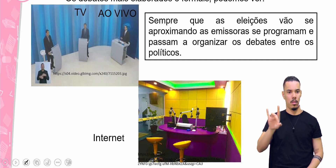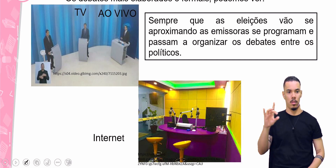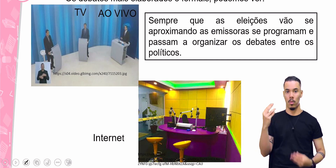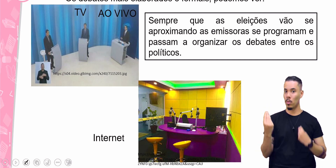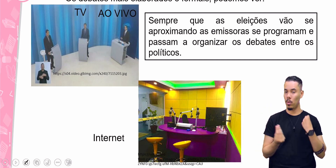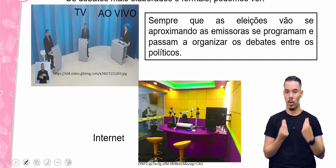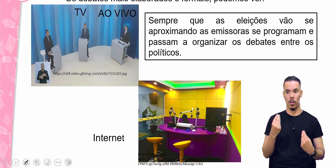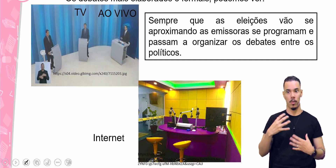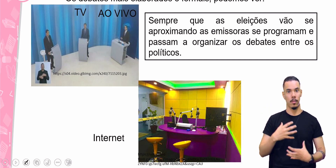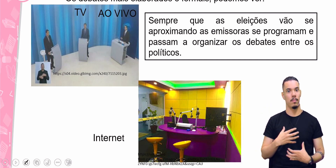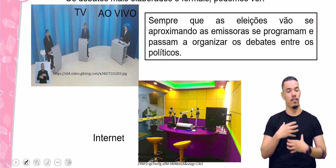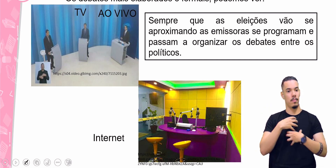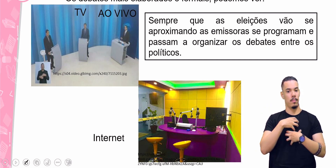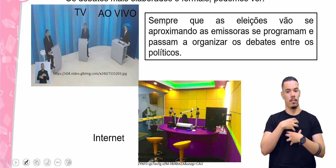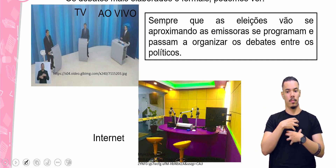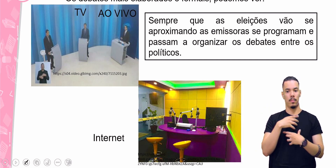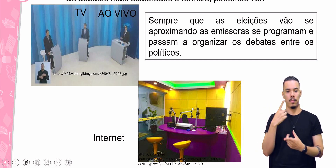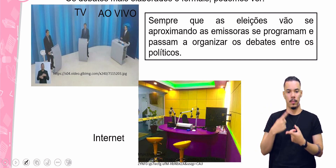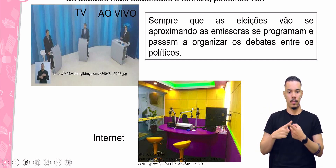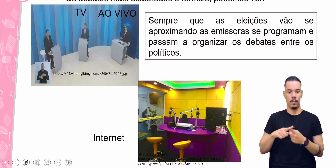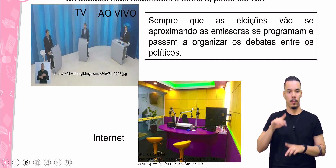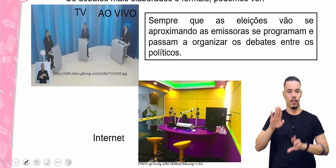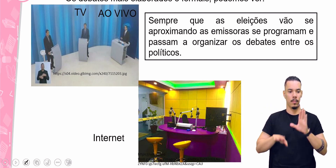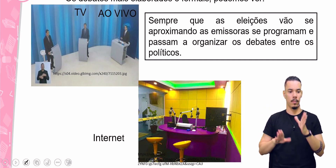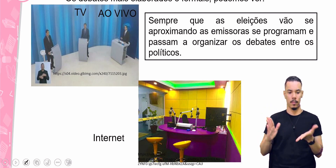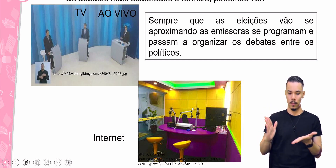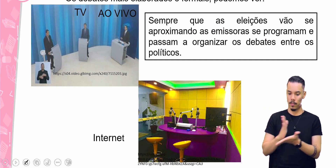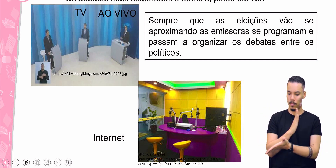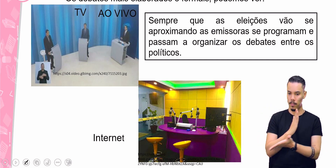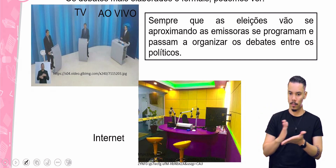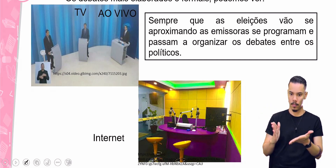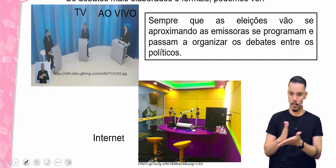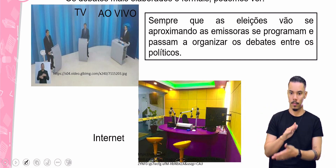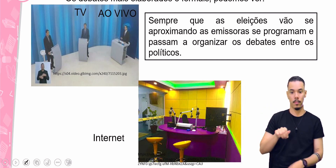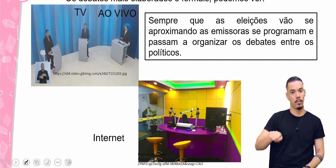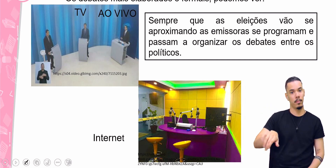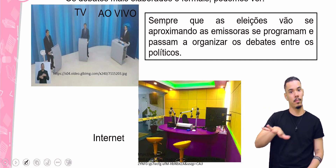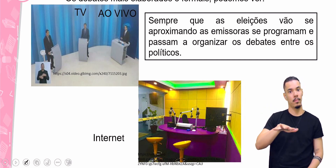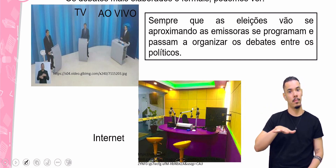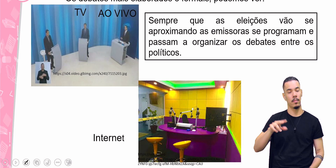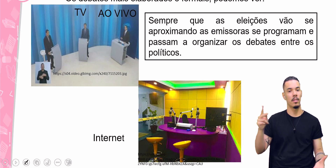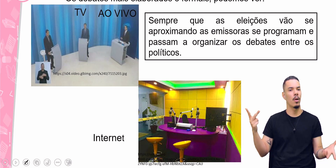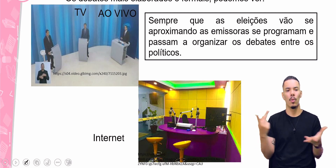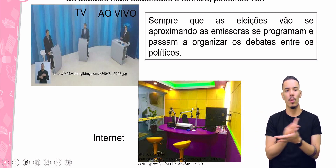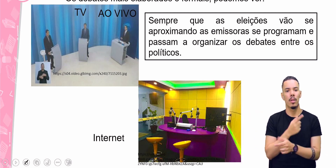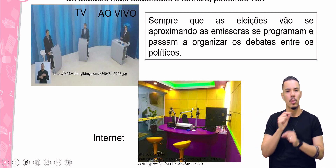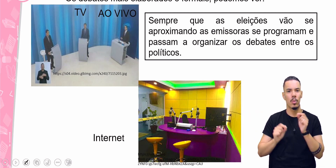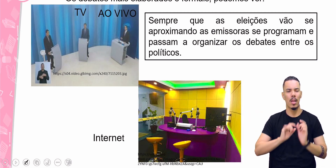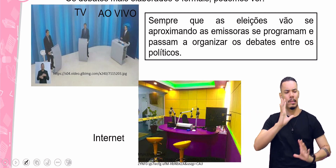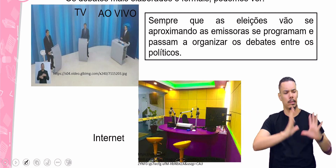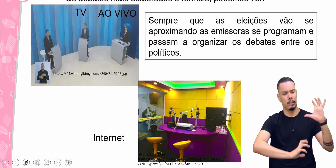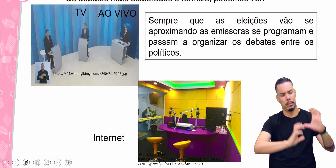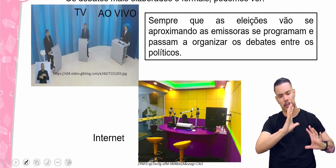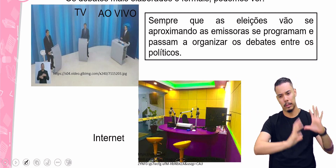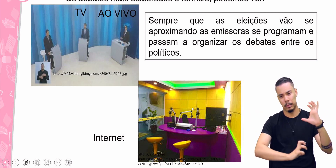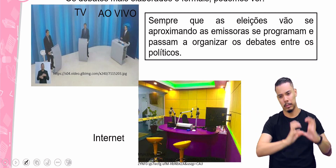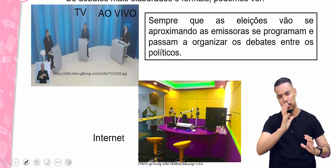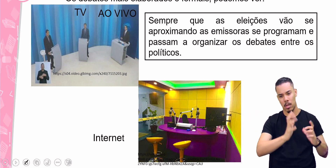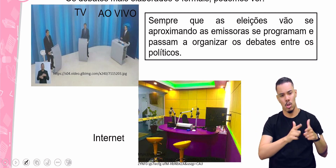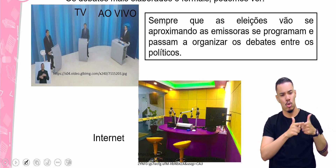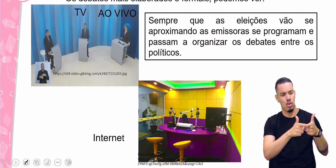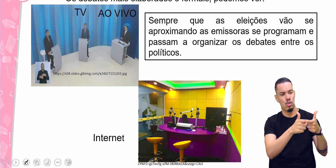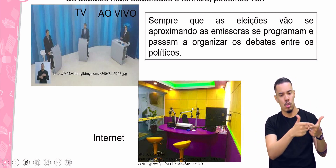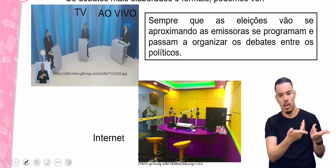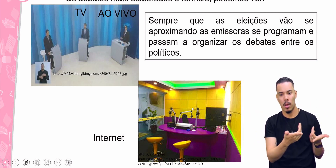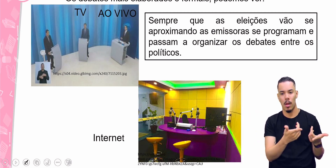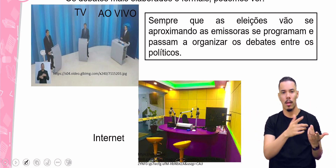vai reagir? Às vezes, algumas situações, o que acontece? Brigas, né? Aí